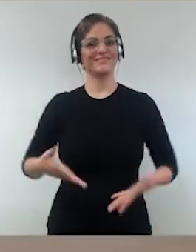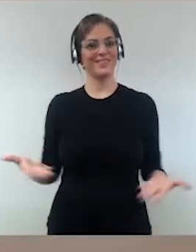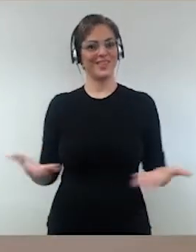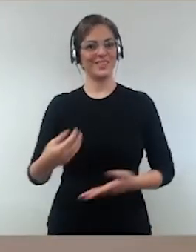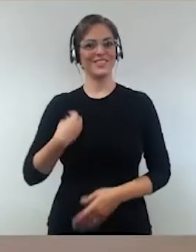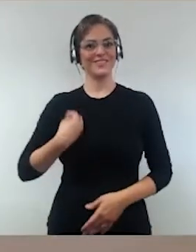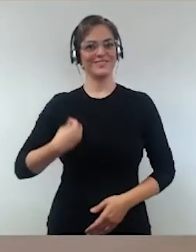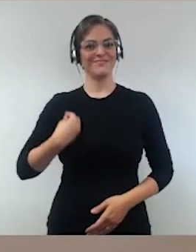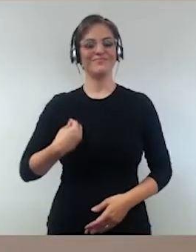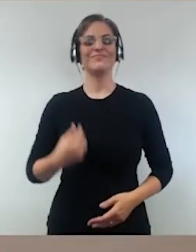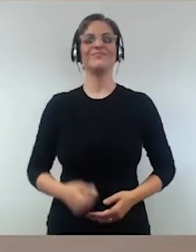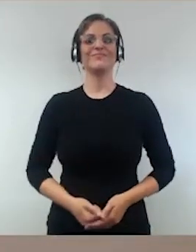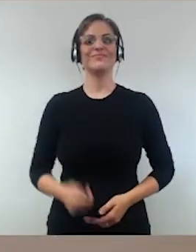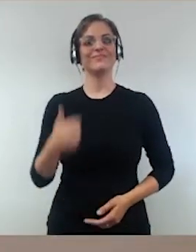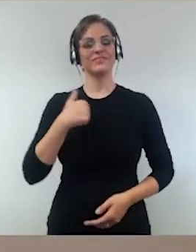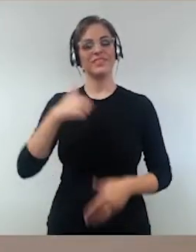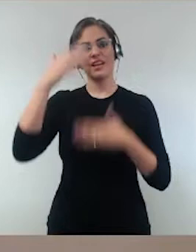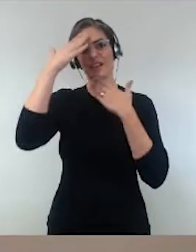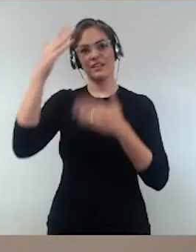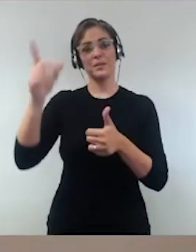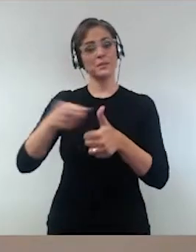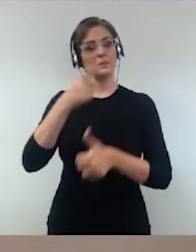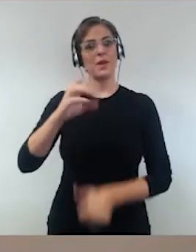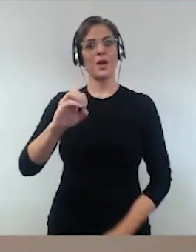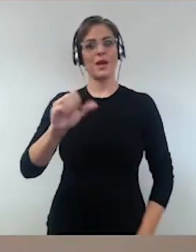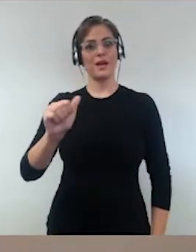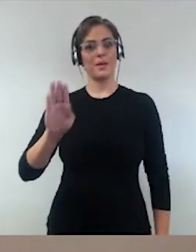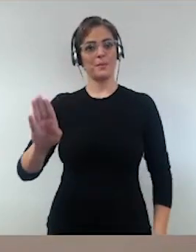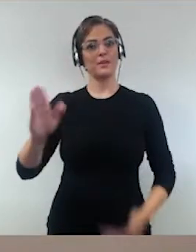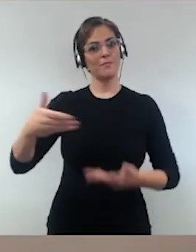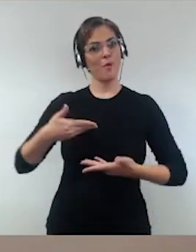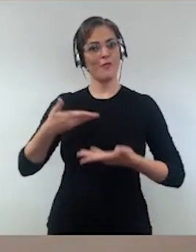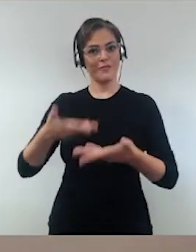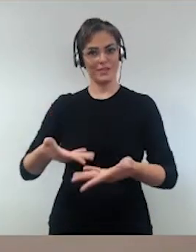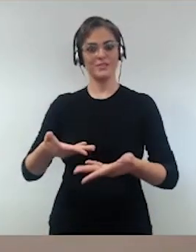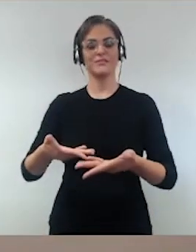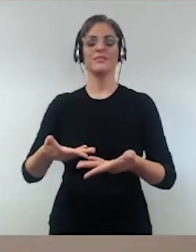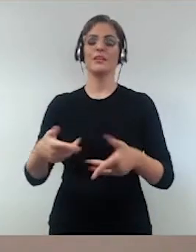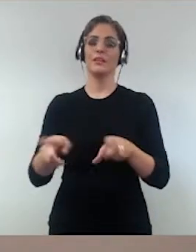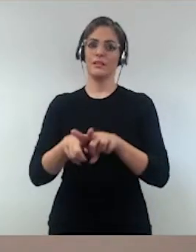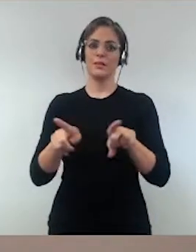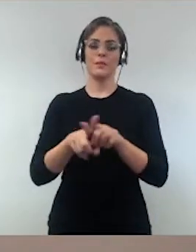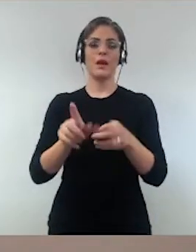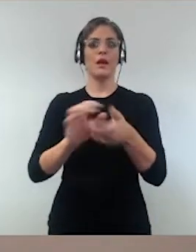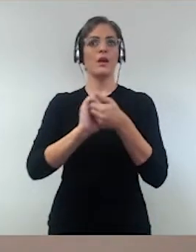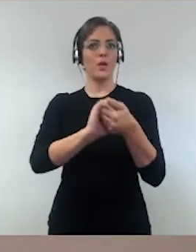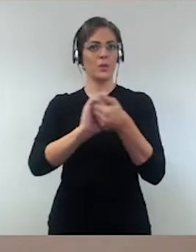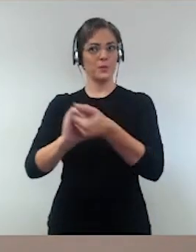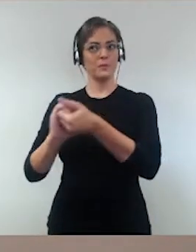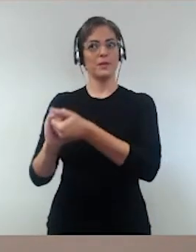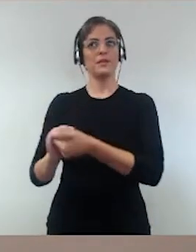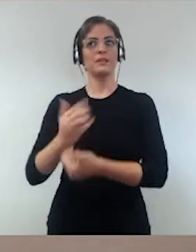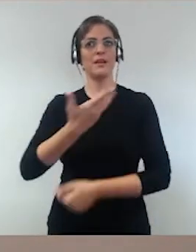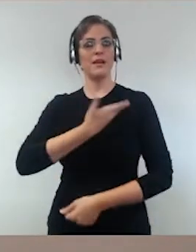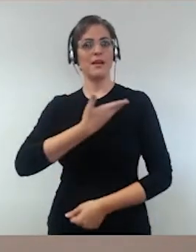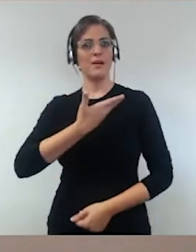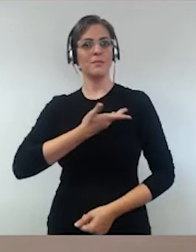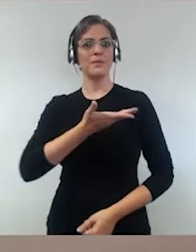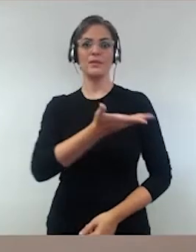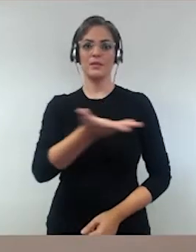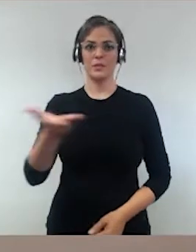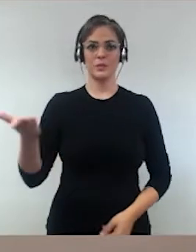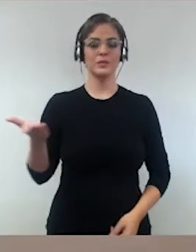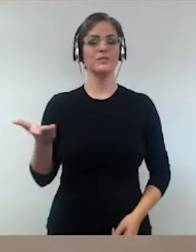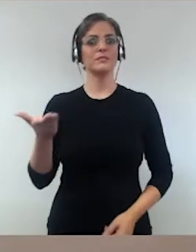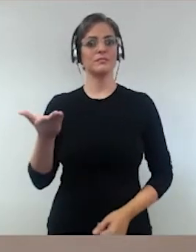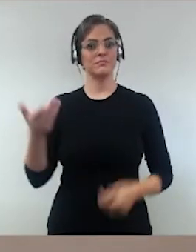hoje. Eu agradeço, em primeiro lugar, ao AB pelo convite. Cumprimento aqui meus amigos aqui